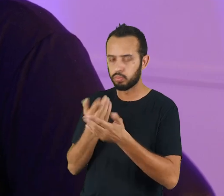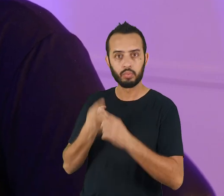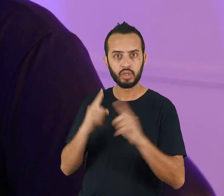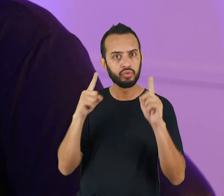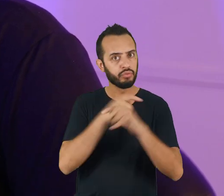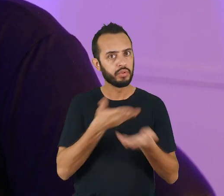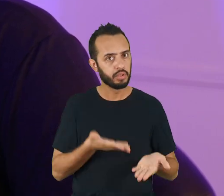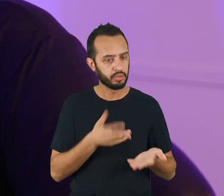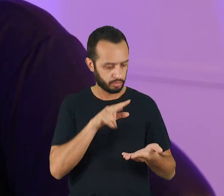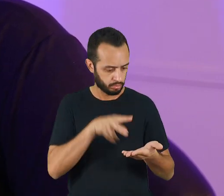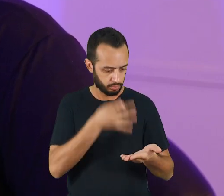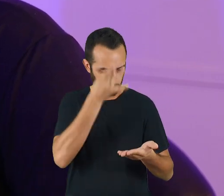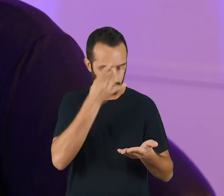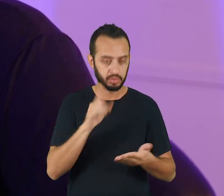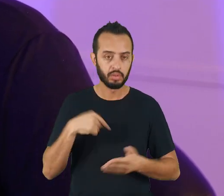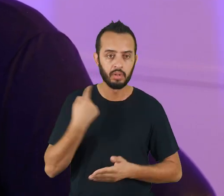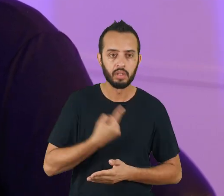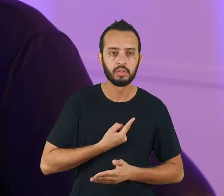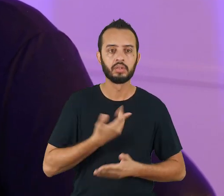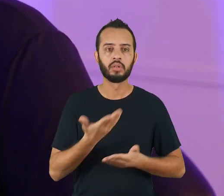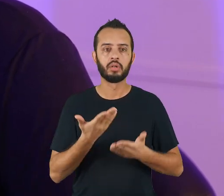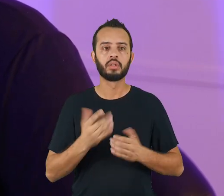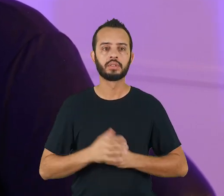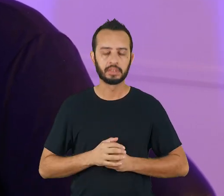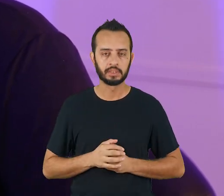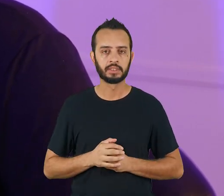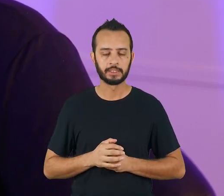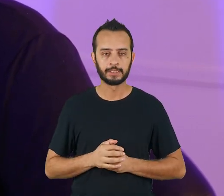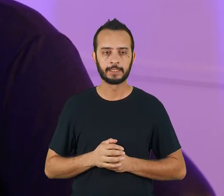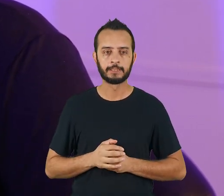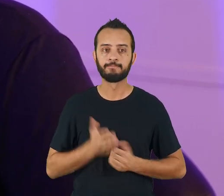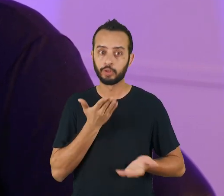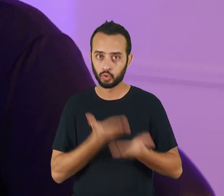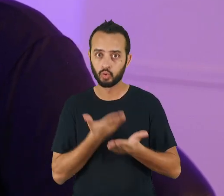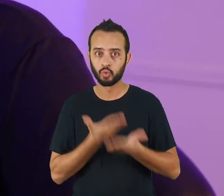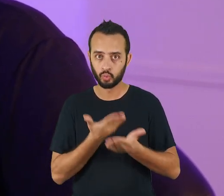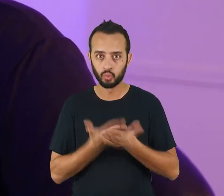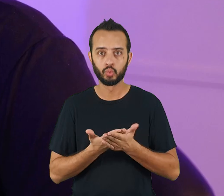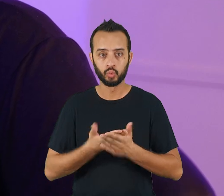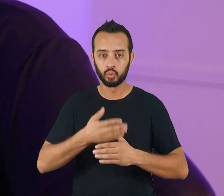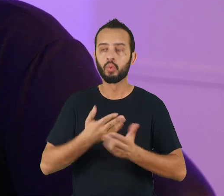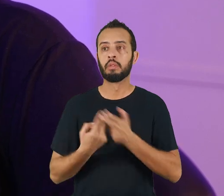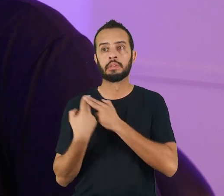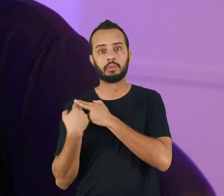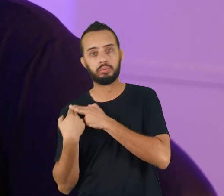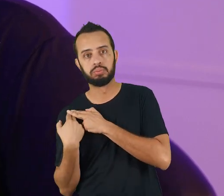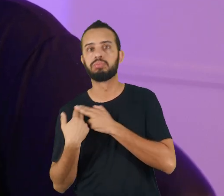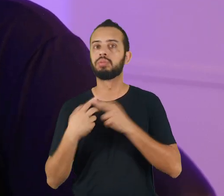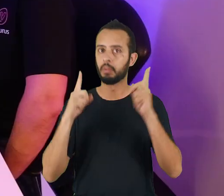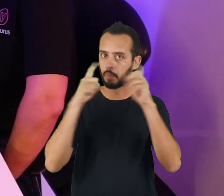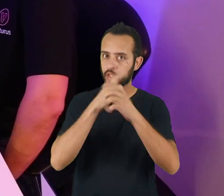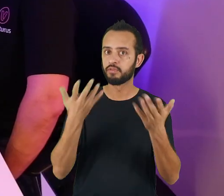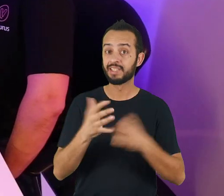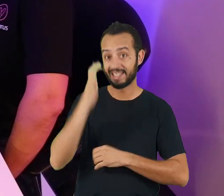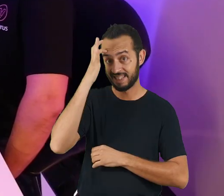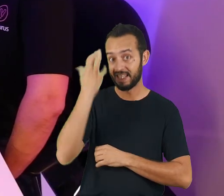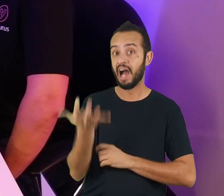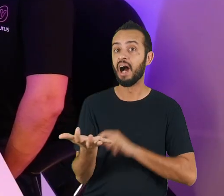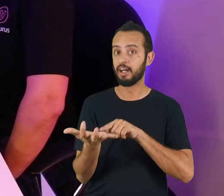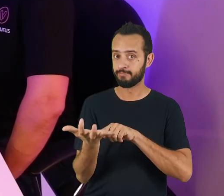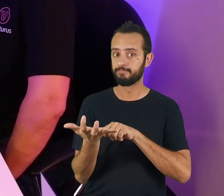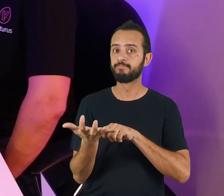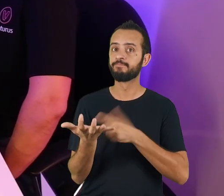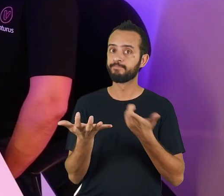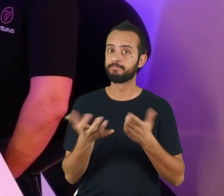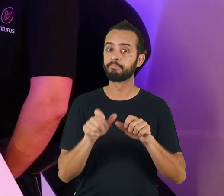eu acho que a nossa a nossa carga é de estudo vai ficar cada vez mais difícil e a né o pessoal